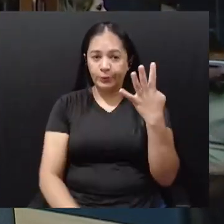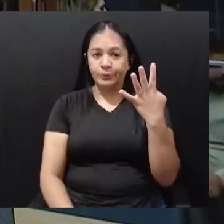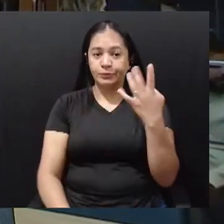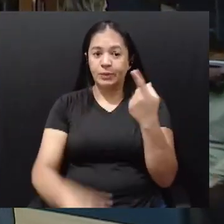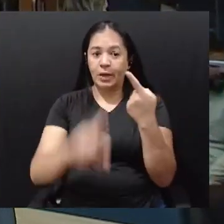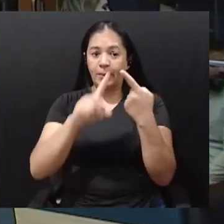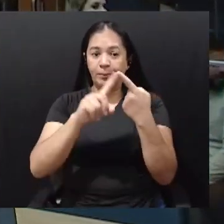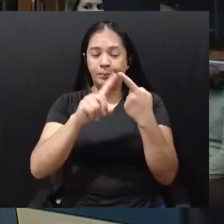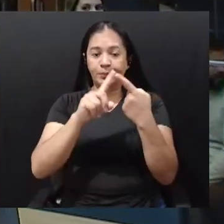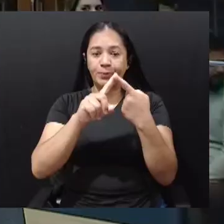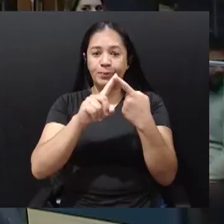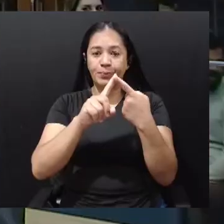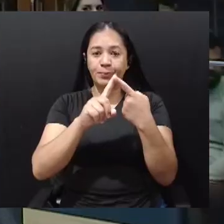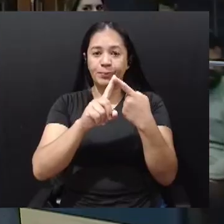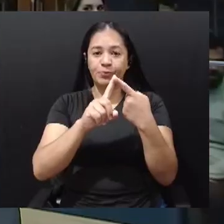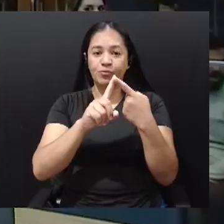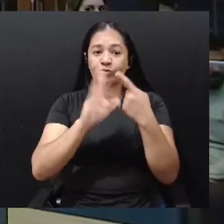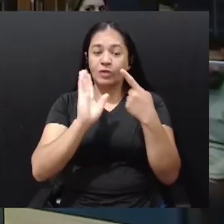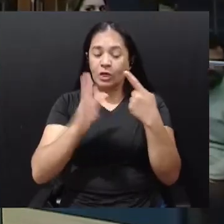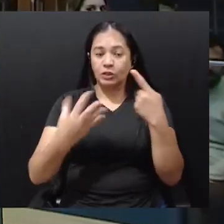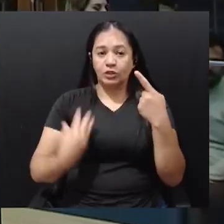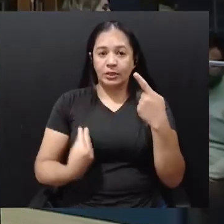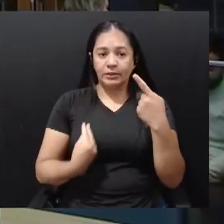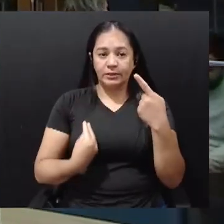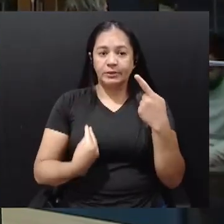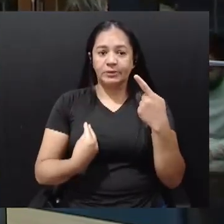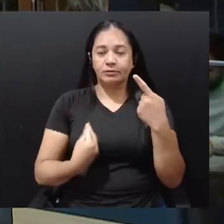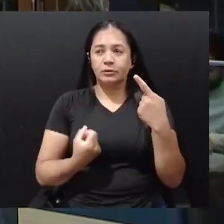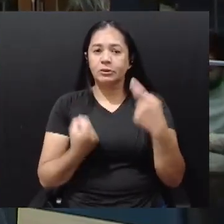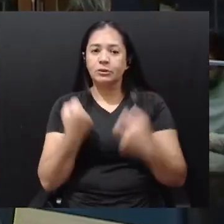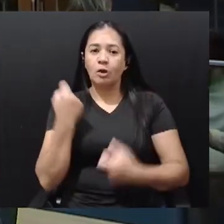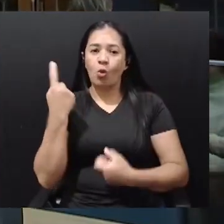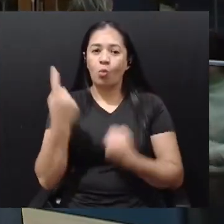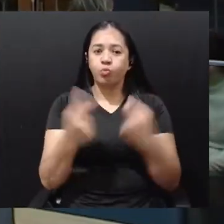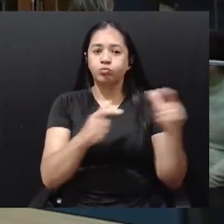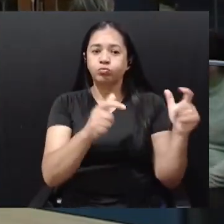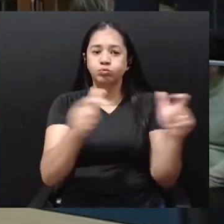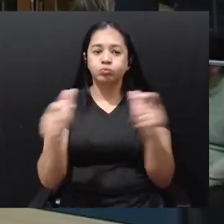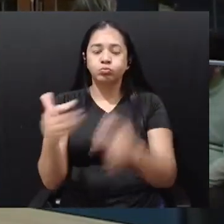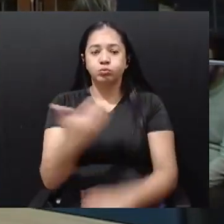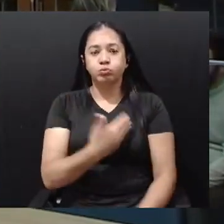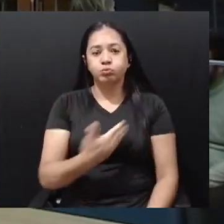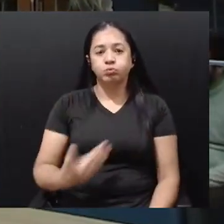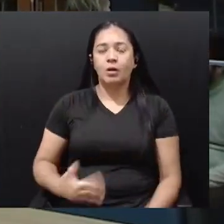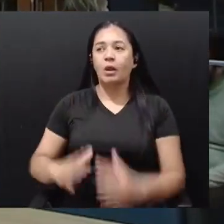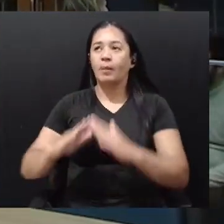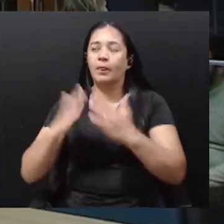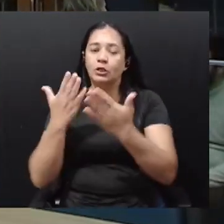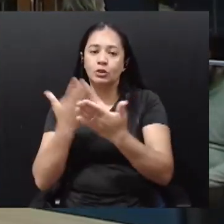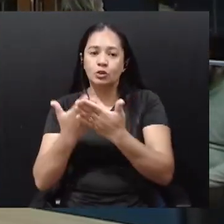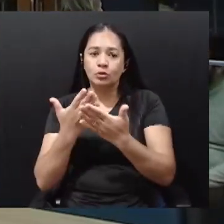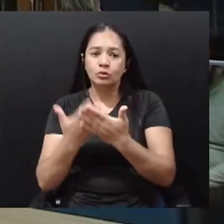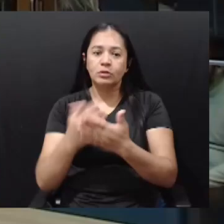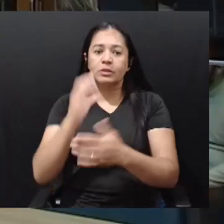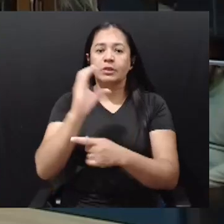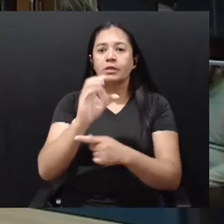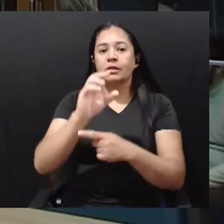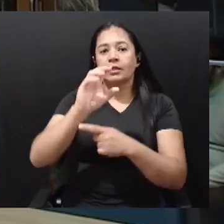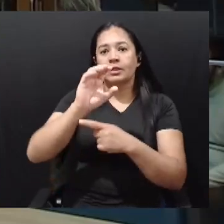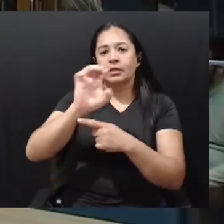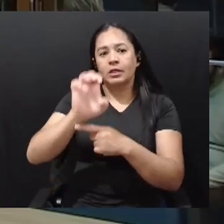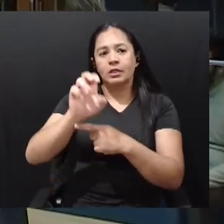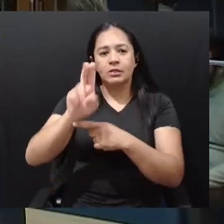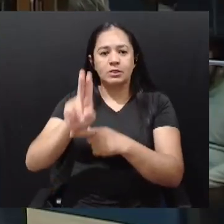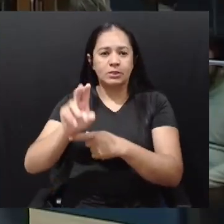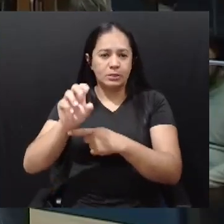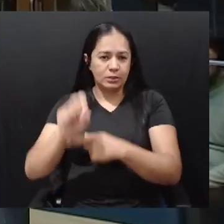aquela que já existe em alguns equipamentos públicos na cidade, escolas, céus, planetário,